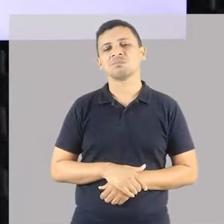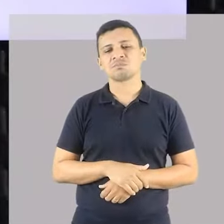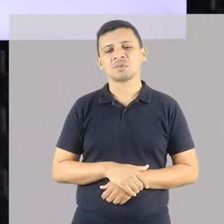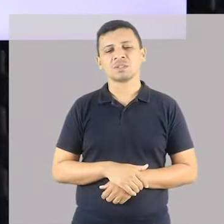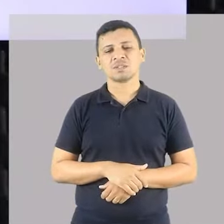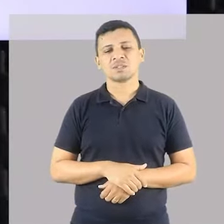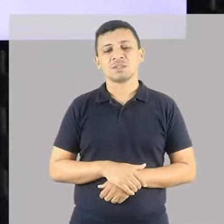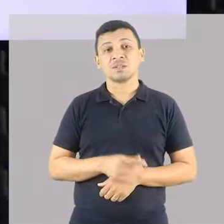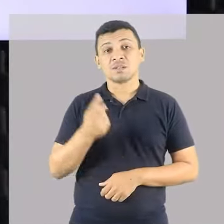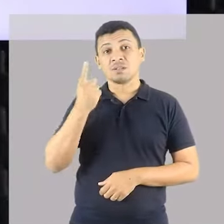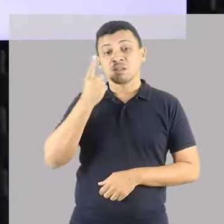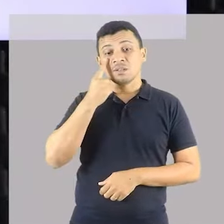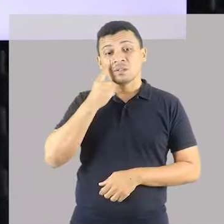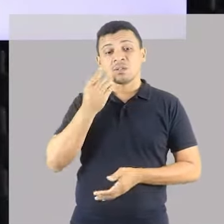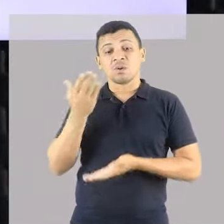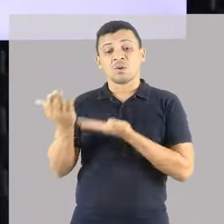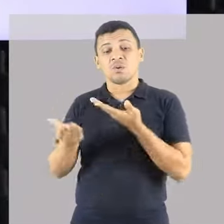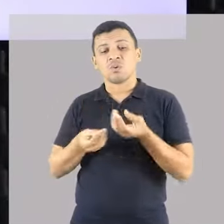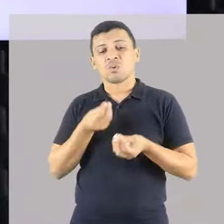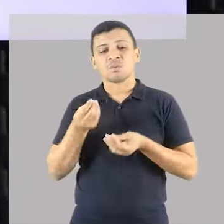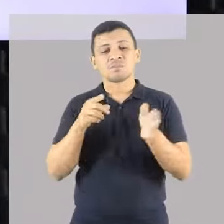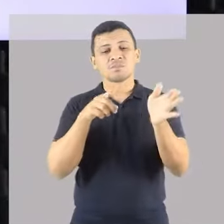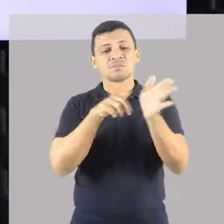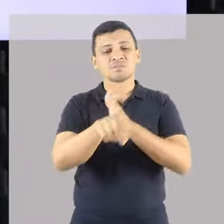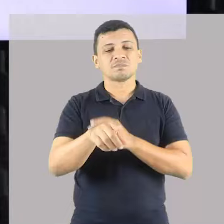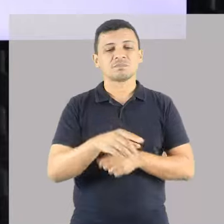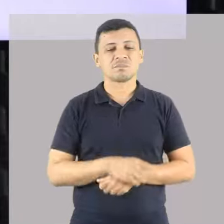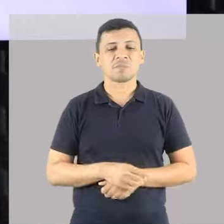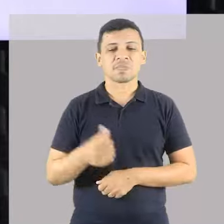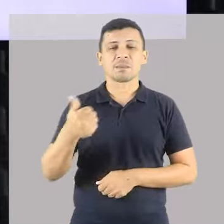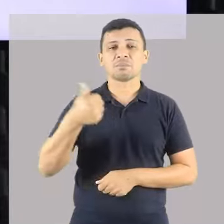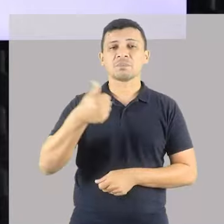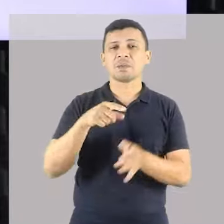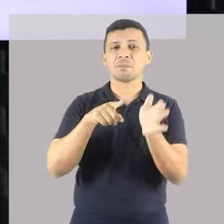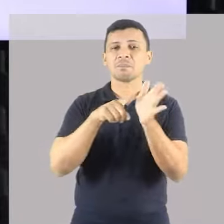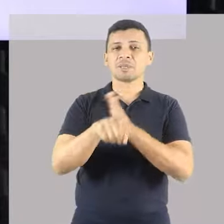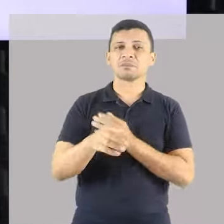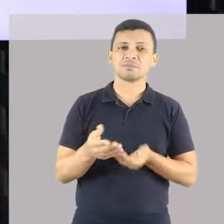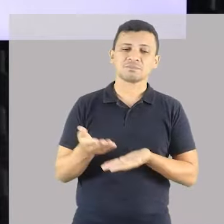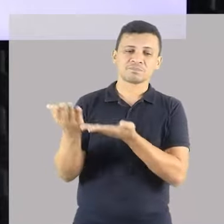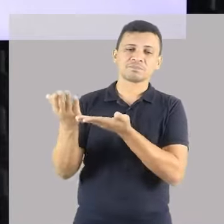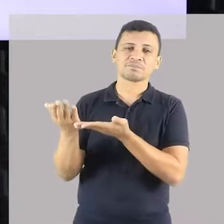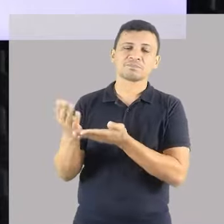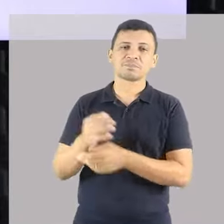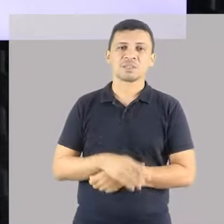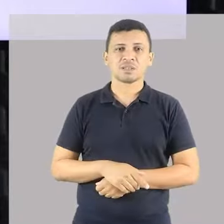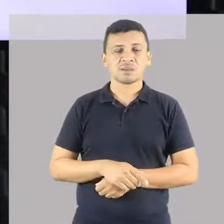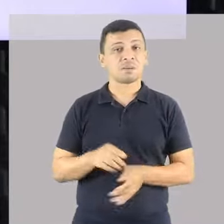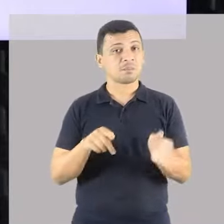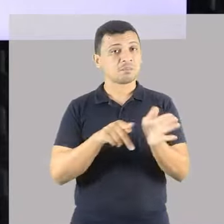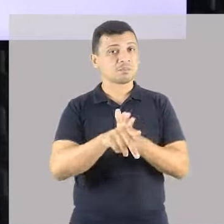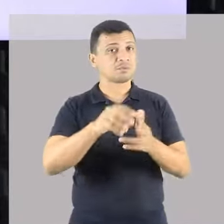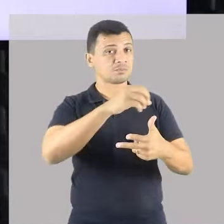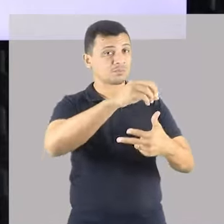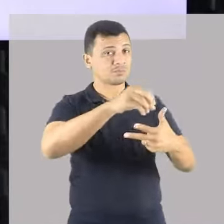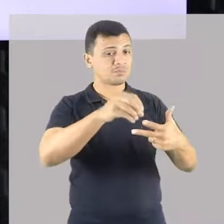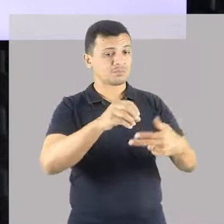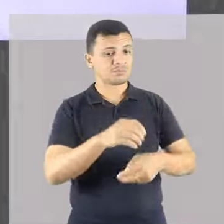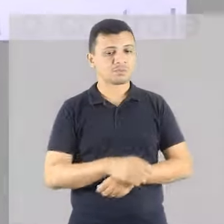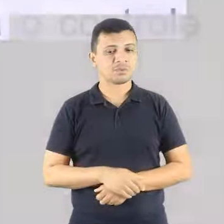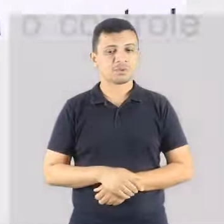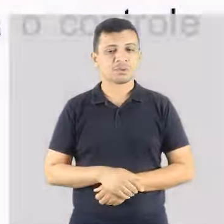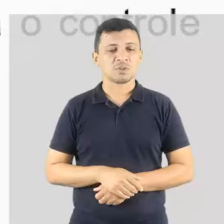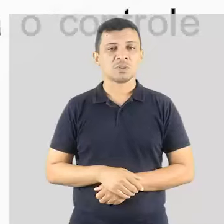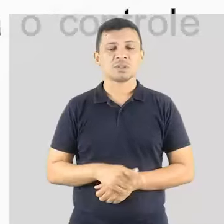E vamos ver como isso pode aparecer nas nossas questões essa primeira questãozinha que nós temos aqui é uma questãozinha do Enem que ele traz aqui